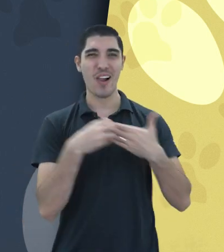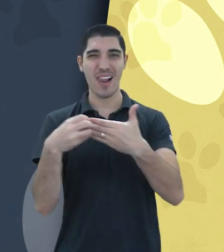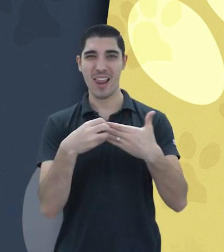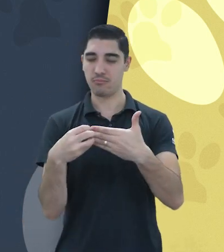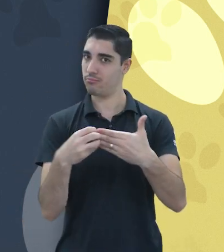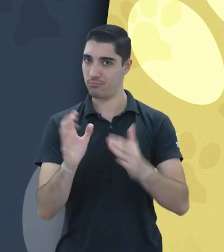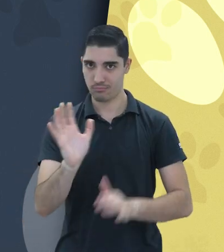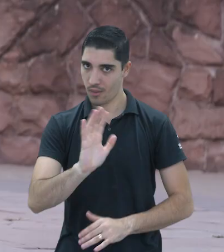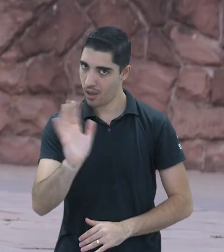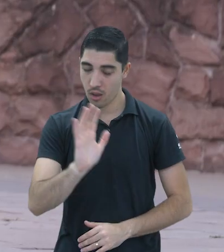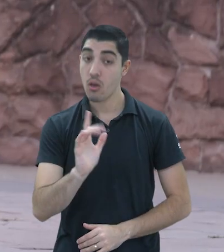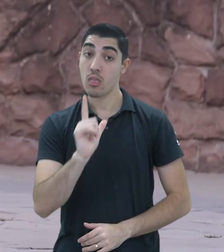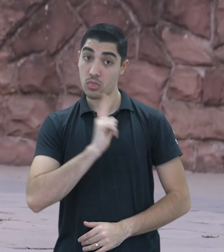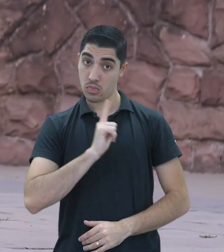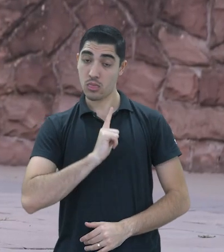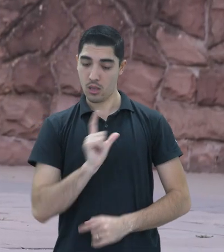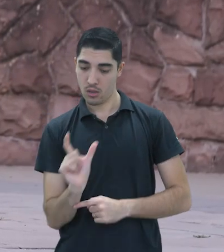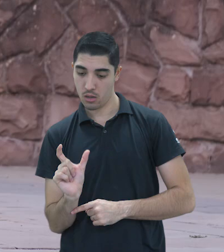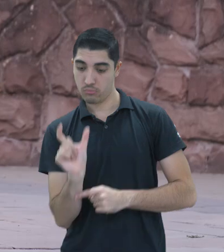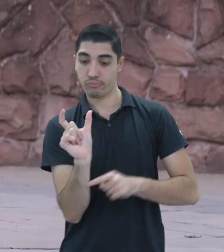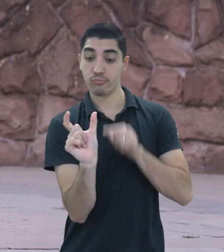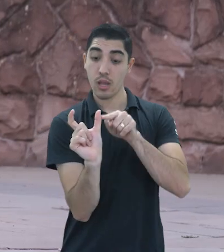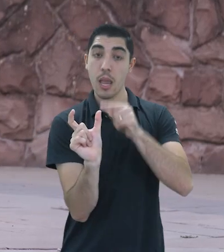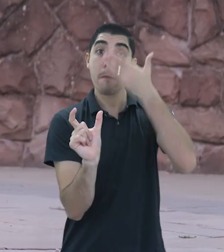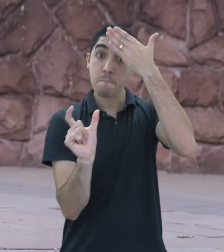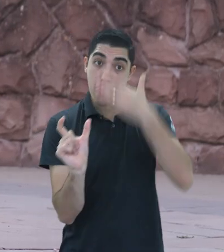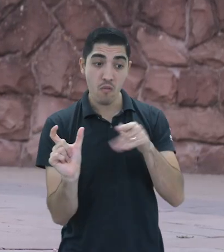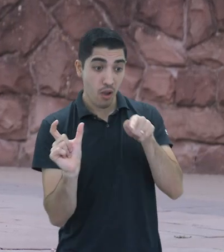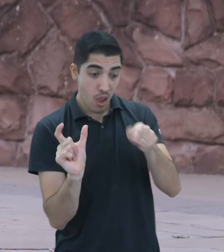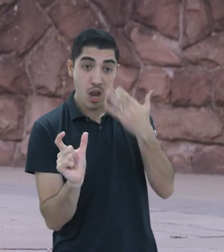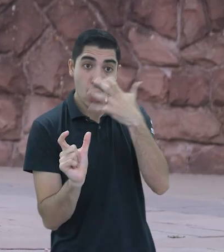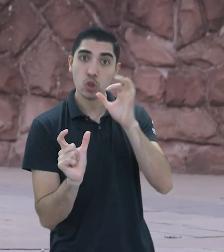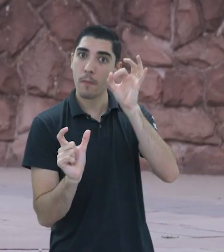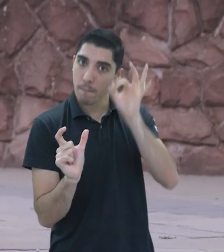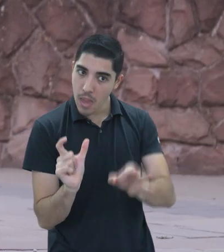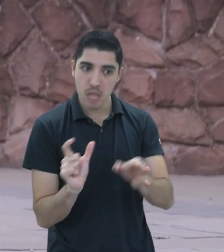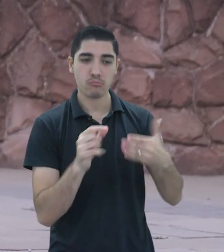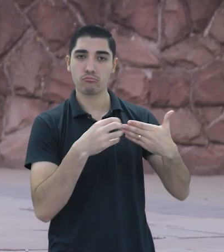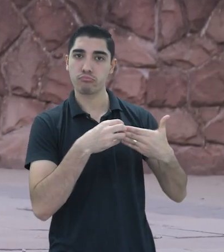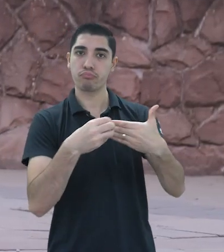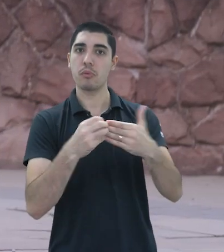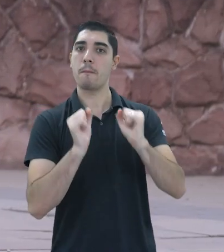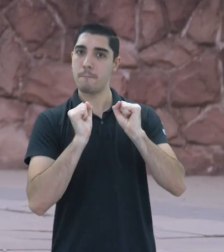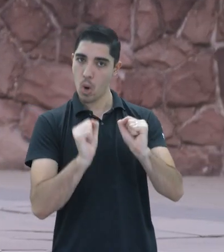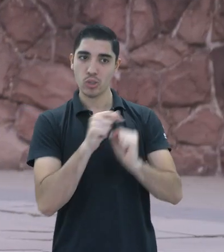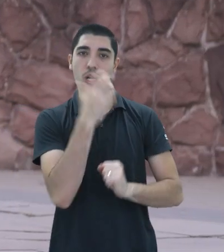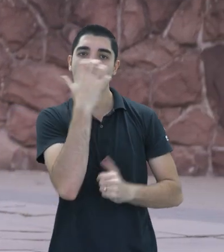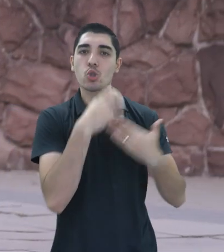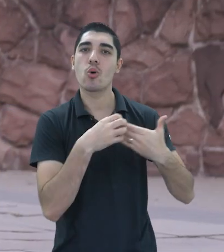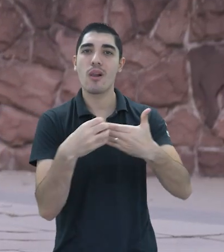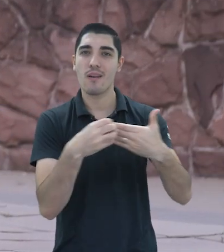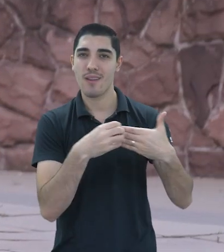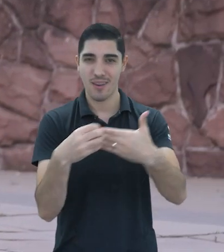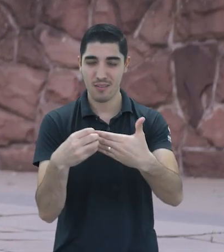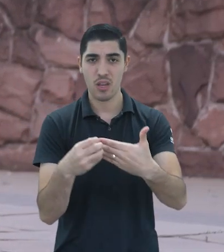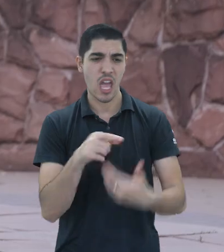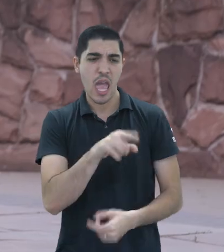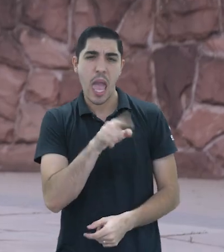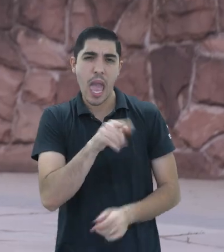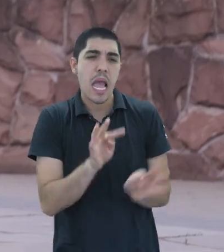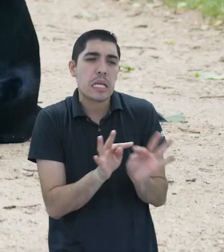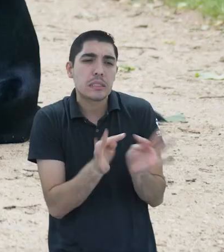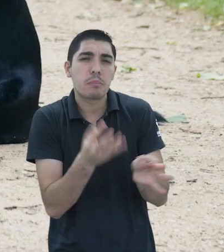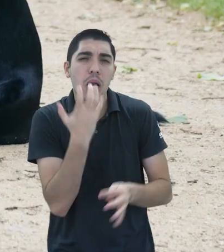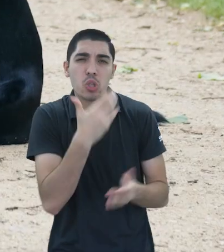um cão-guia. Existem algumas carteirinhas que conferem que aquele animal é de fato habilitado ao serviço e